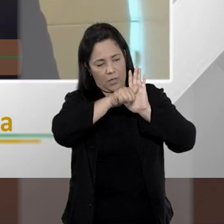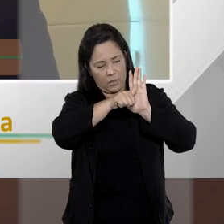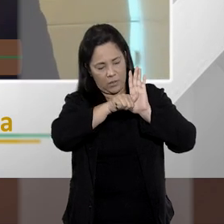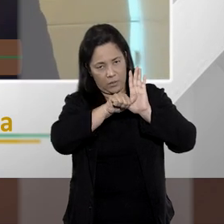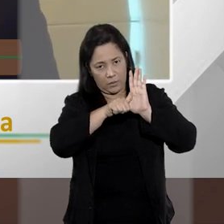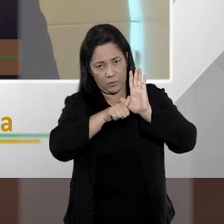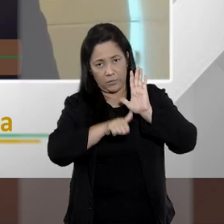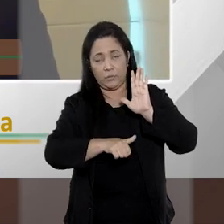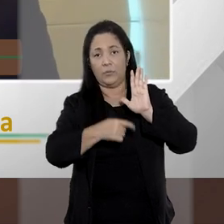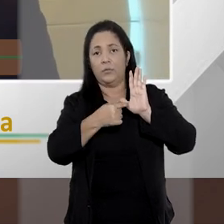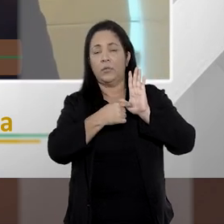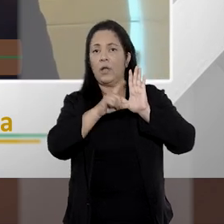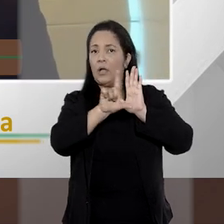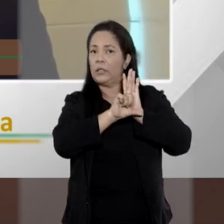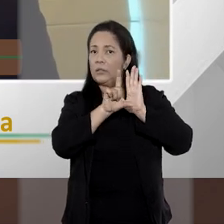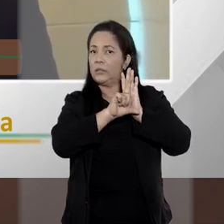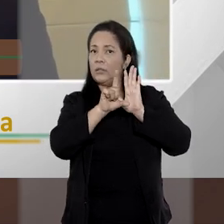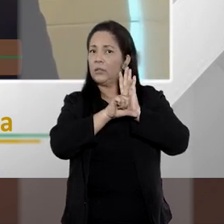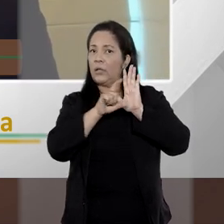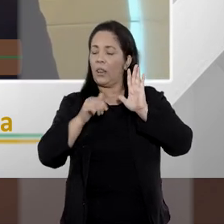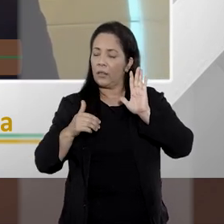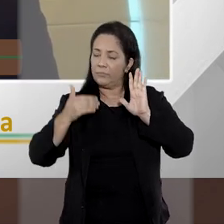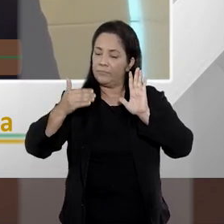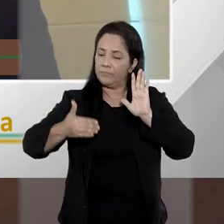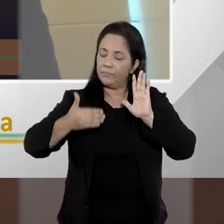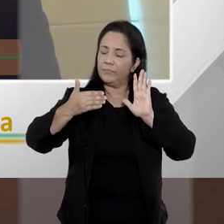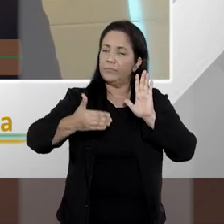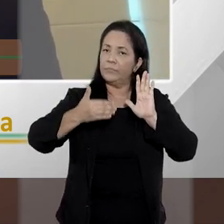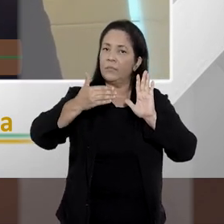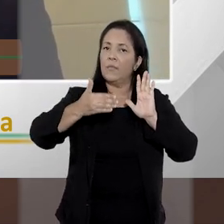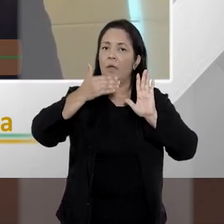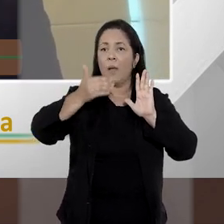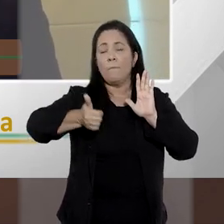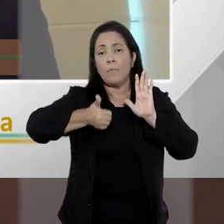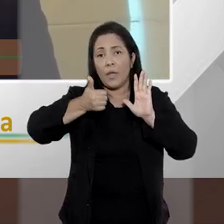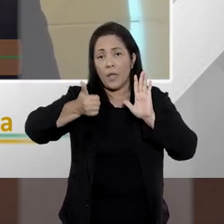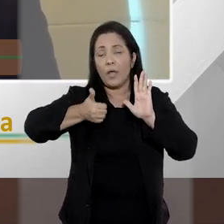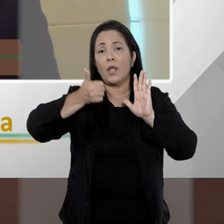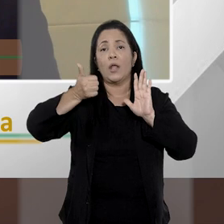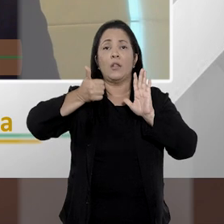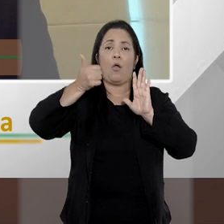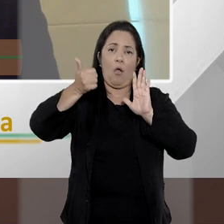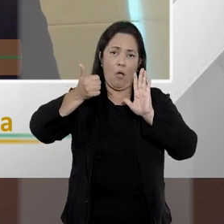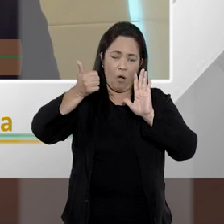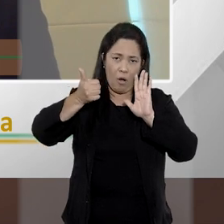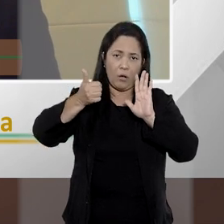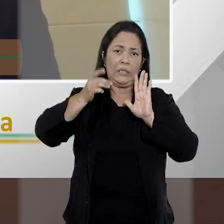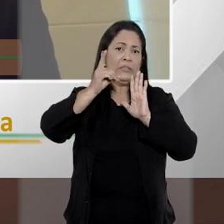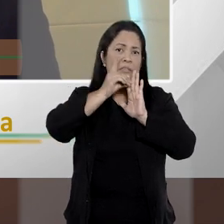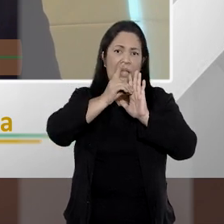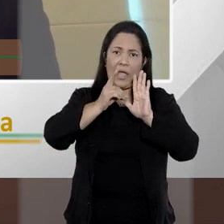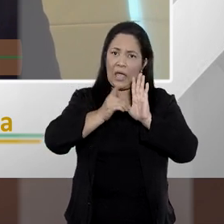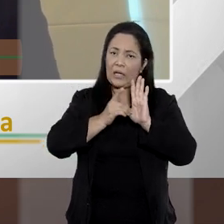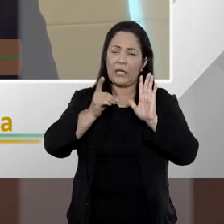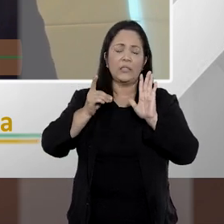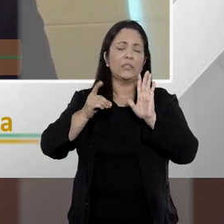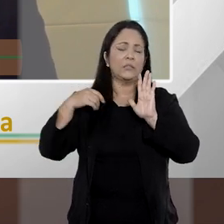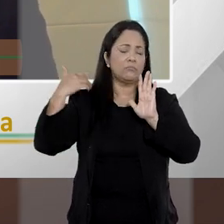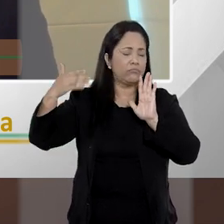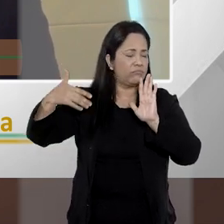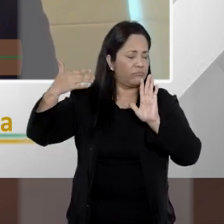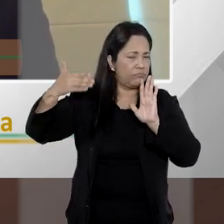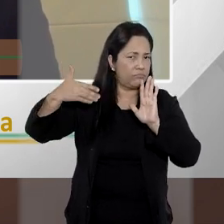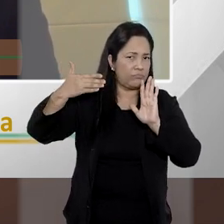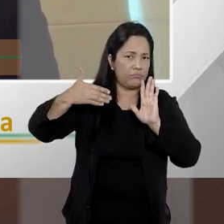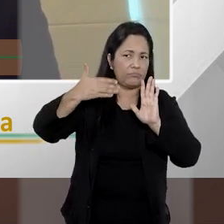como algo que tem melhorado ao longo das décadas. Não dá para a gente simplesmente negar esse esforço intergeracional